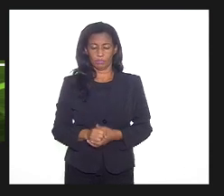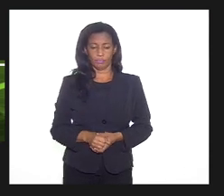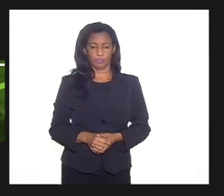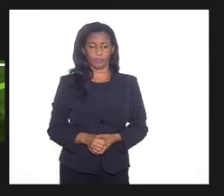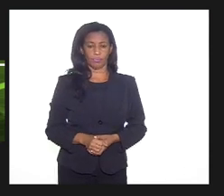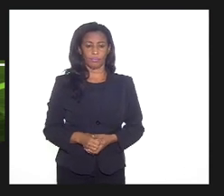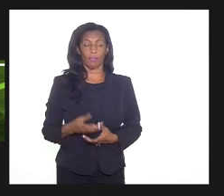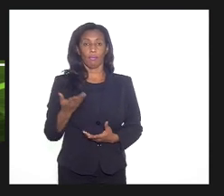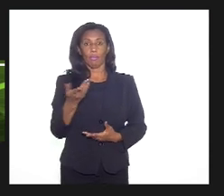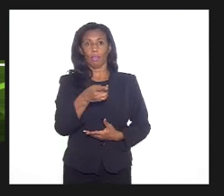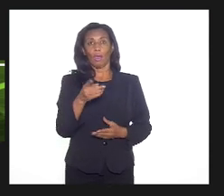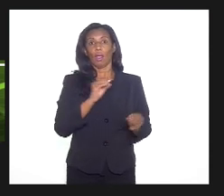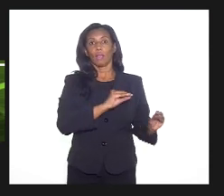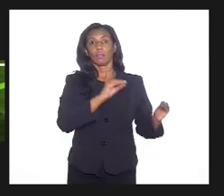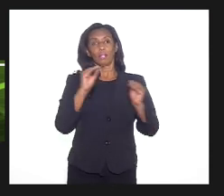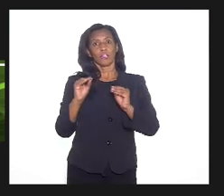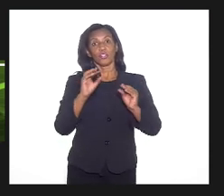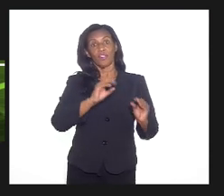Aí as transferências, né?